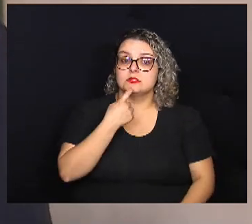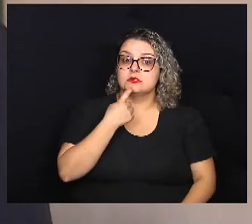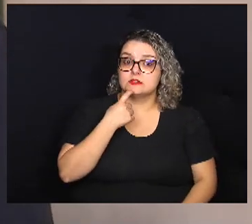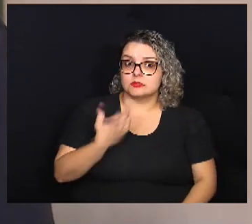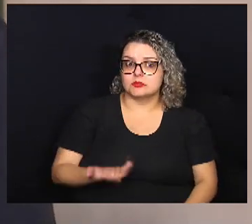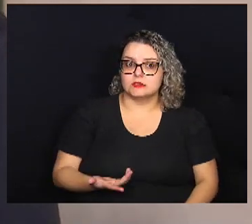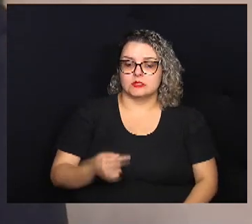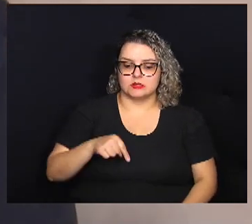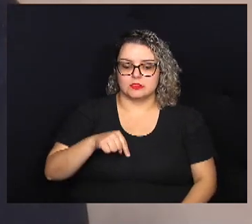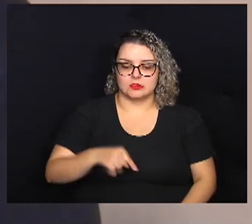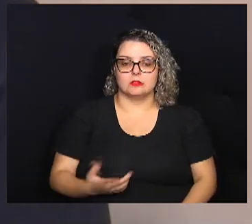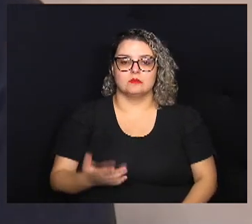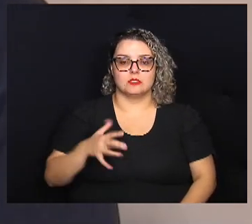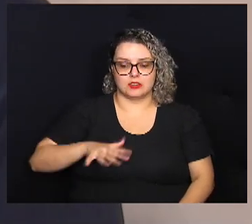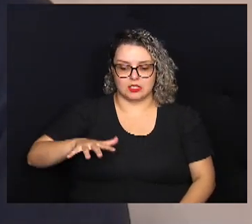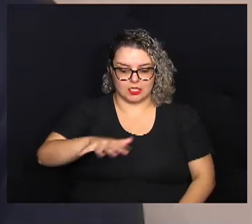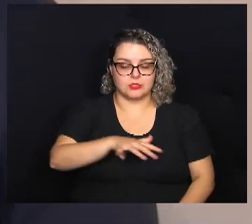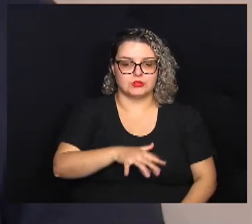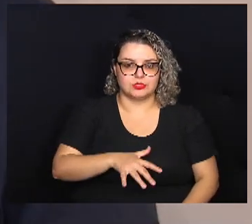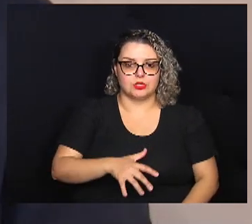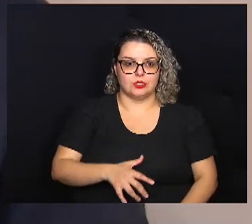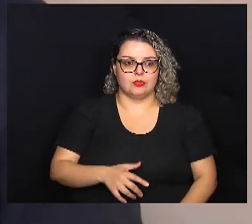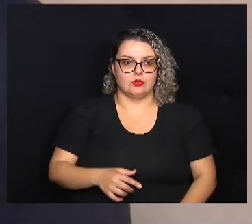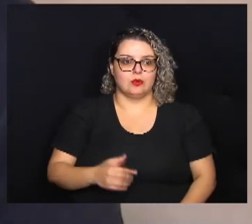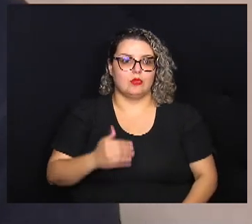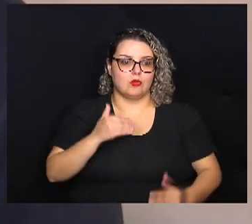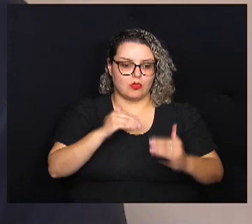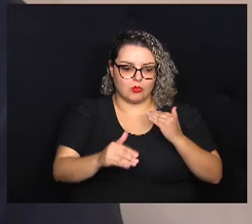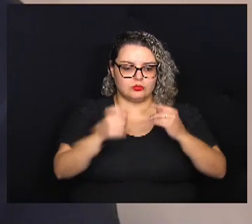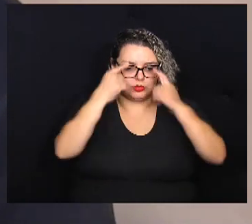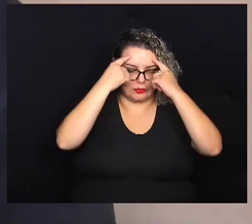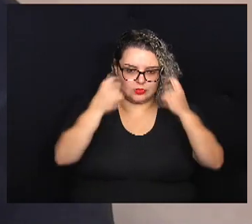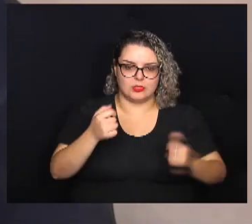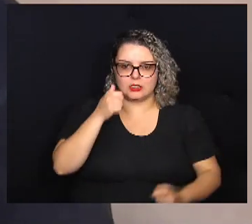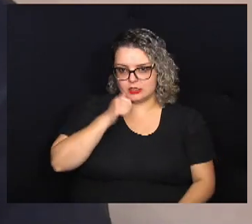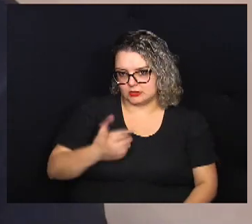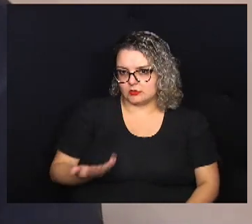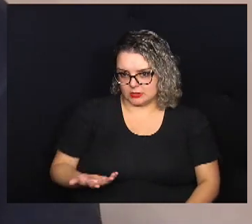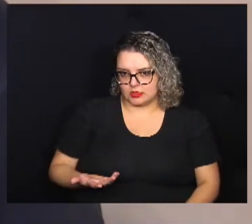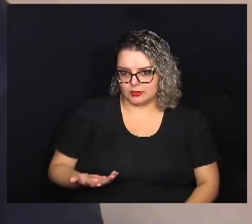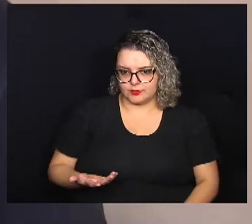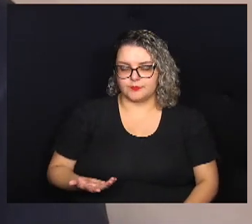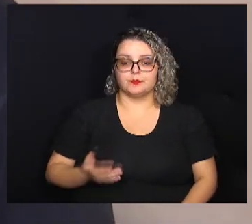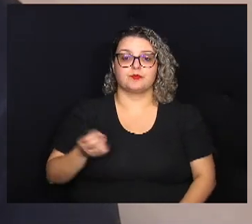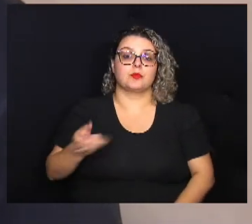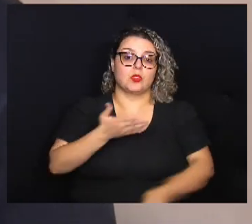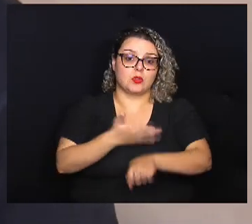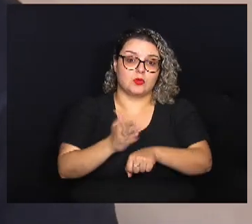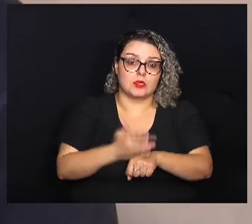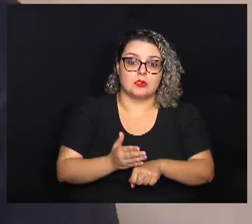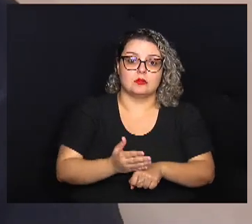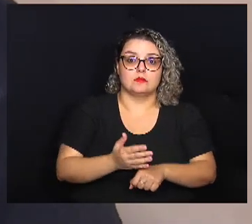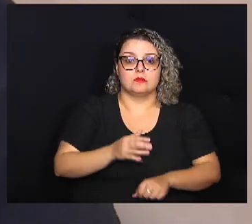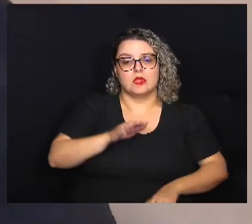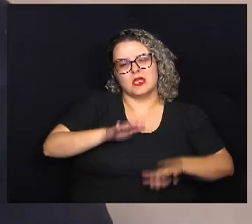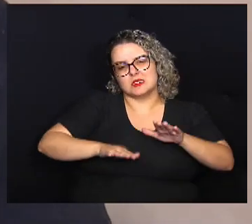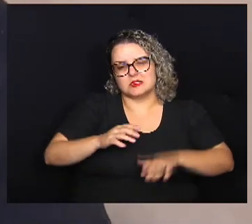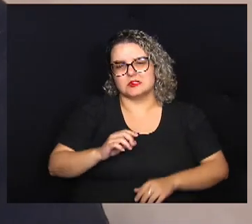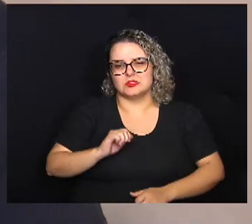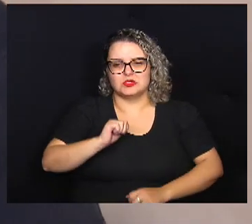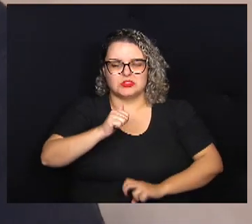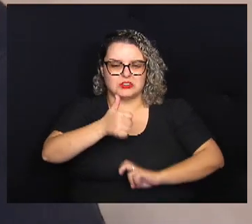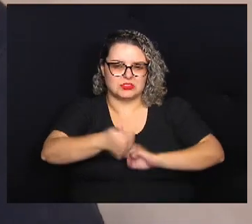E desde então nós fazemos um novo treinamento periódico, às vezes quinzenal, às